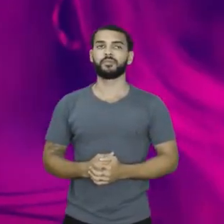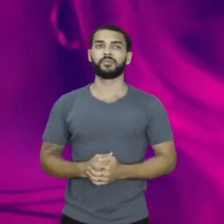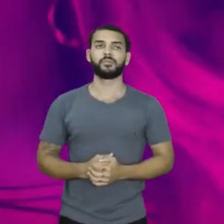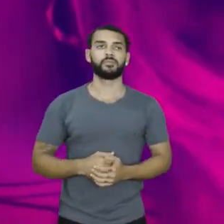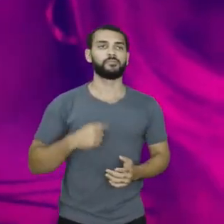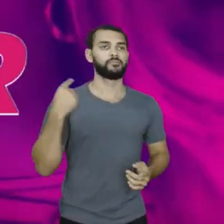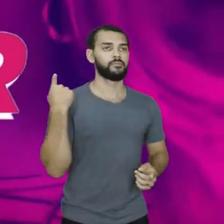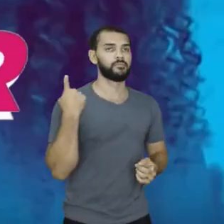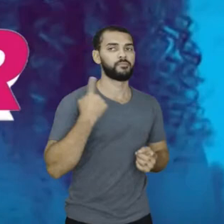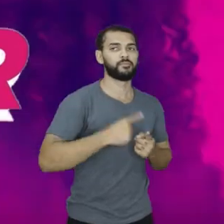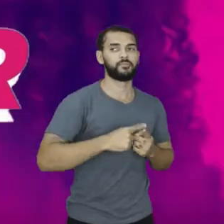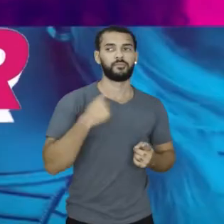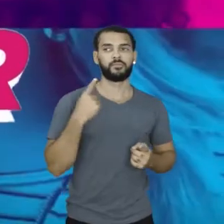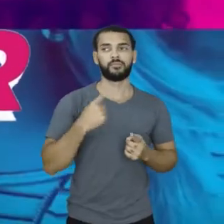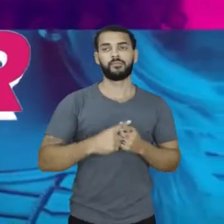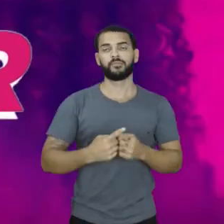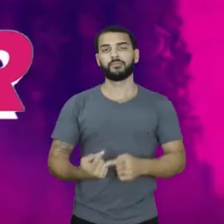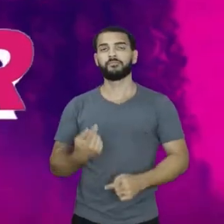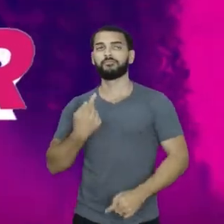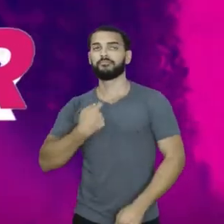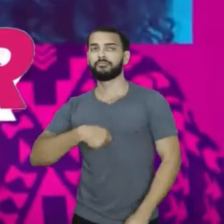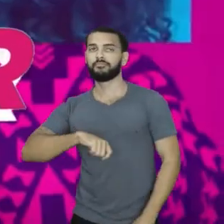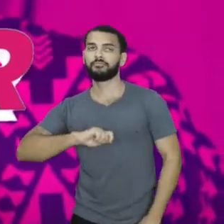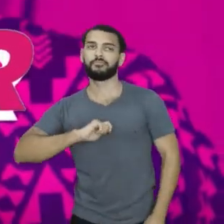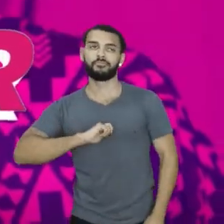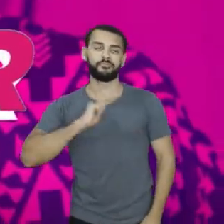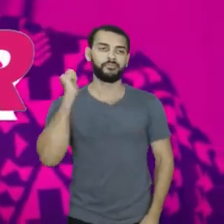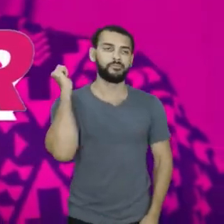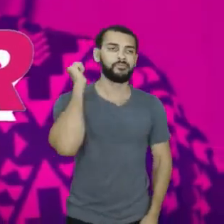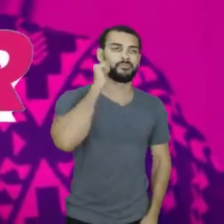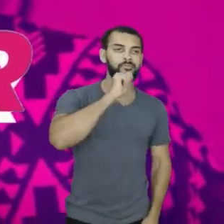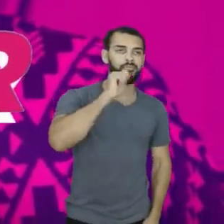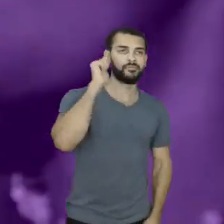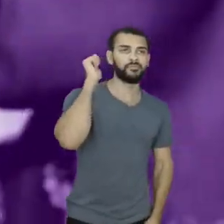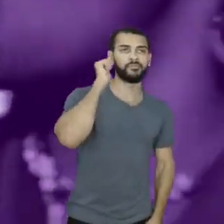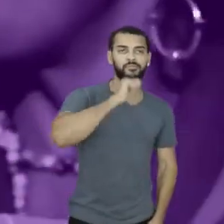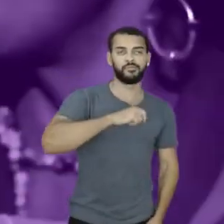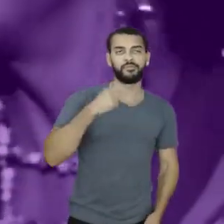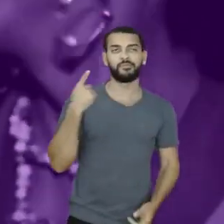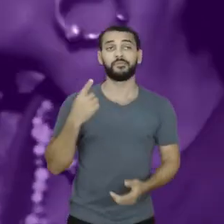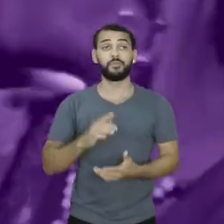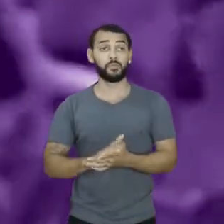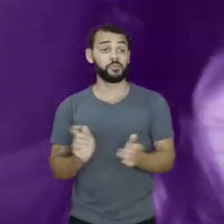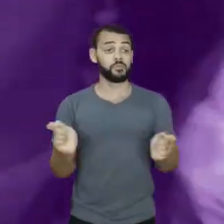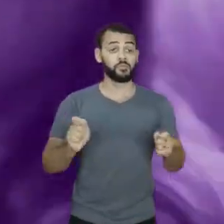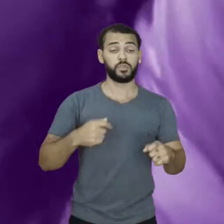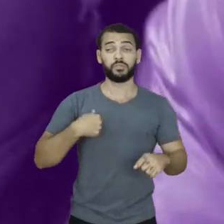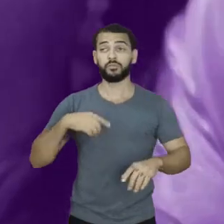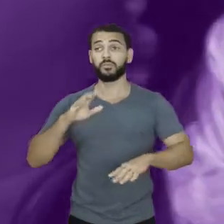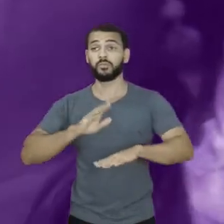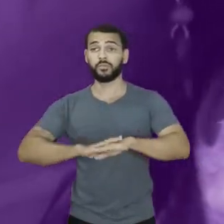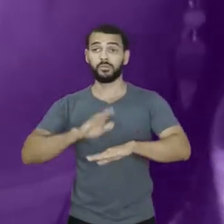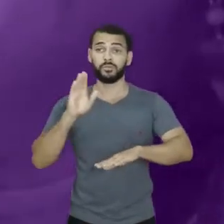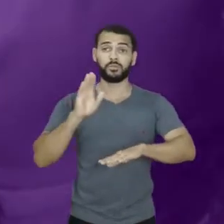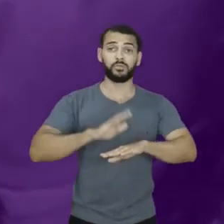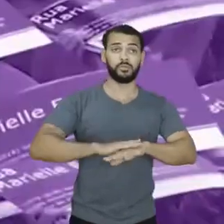Porque eu sou mulher pra fazer